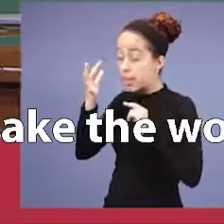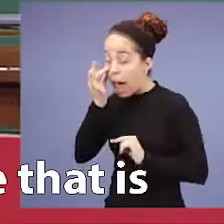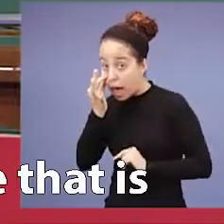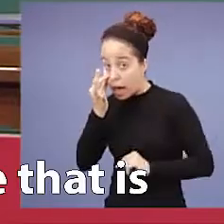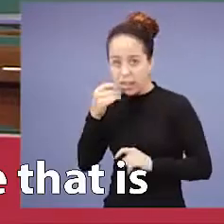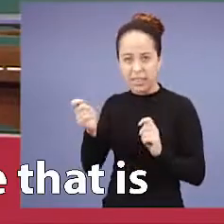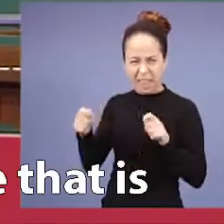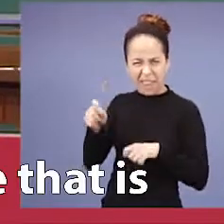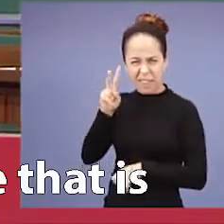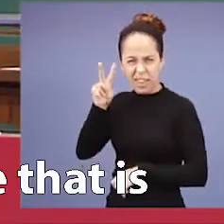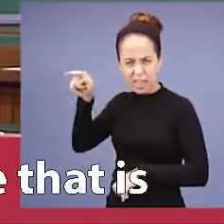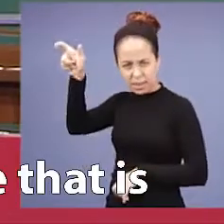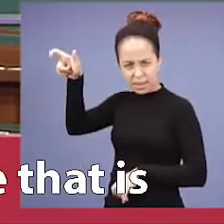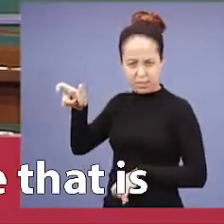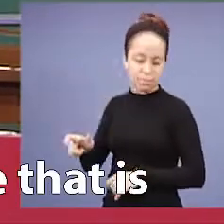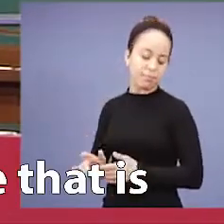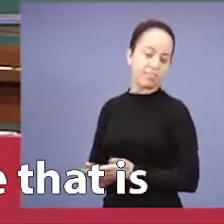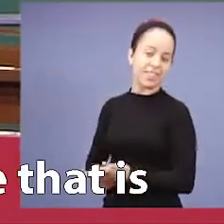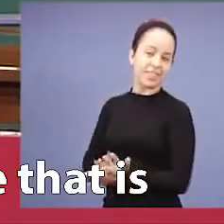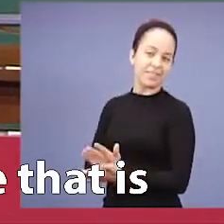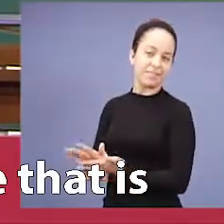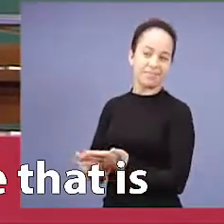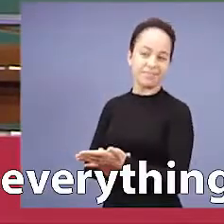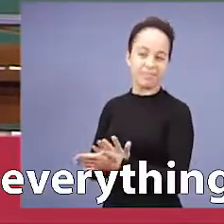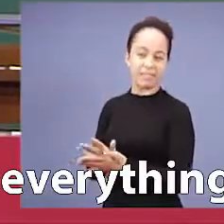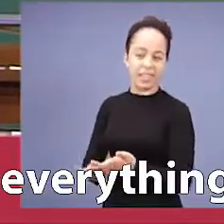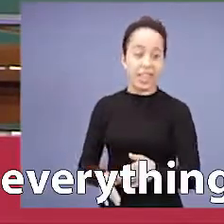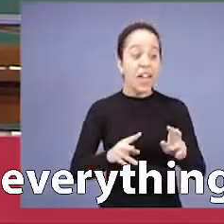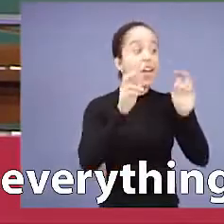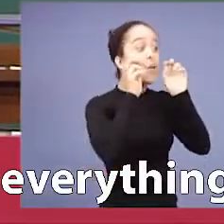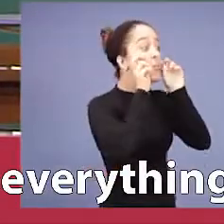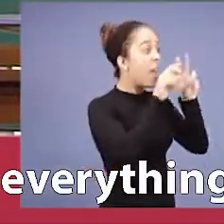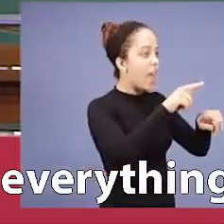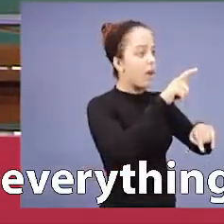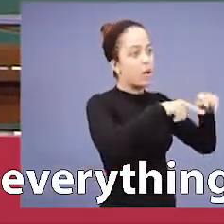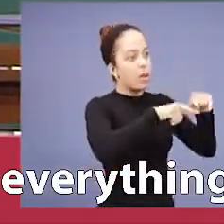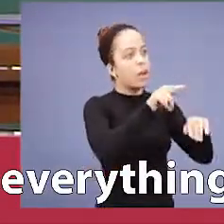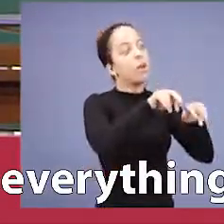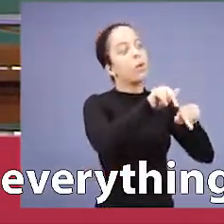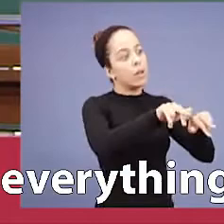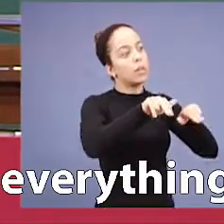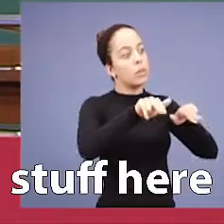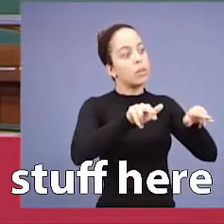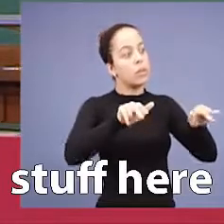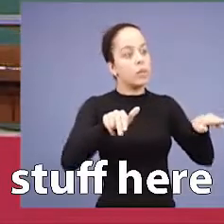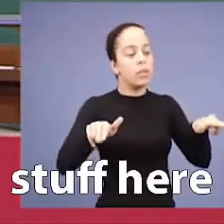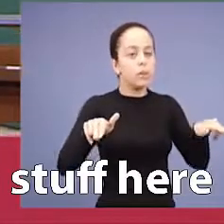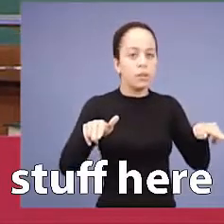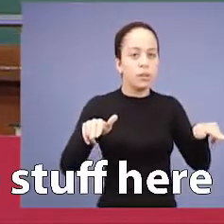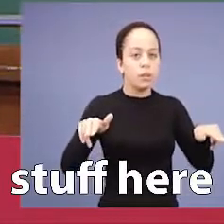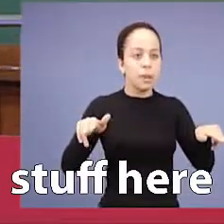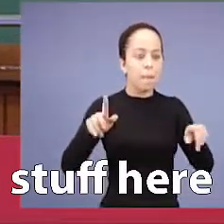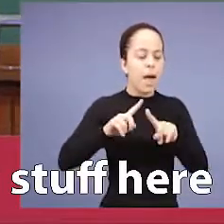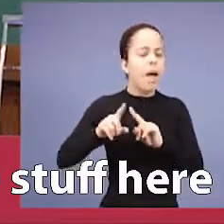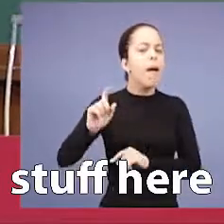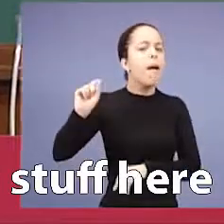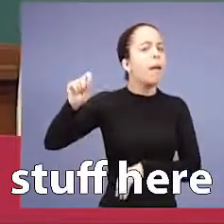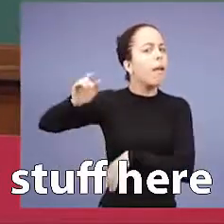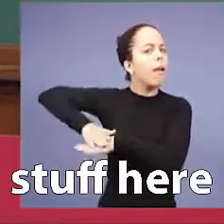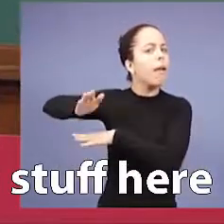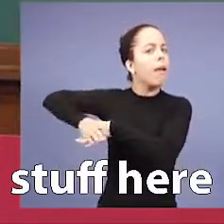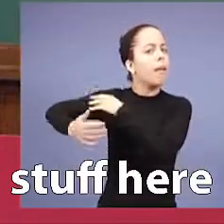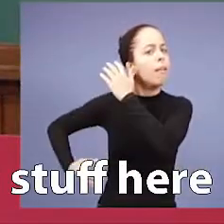com essa madeira nem com a substância que está em você e conselheiro o ferro o do que você tem com